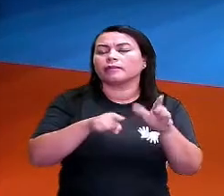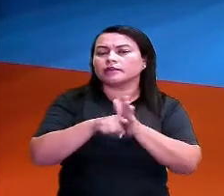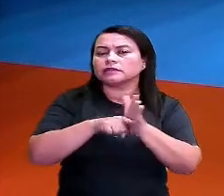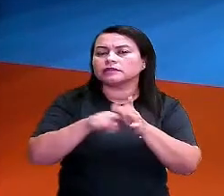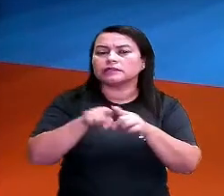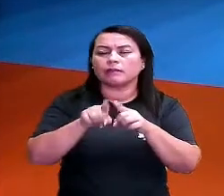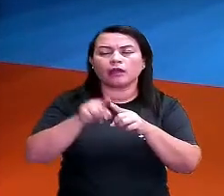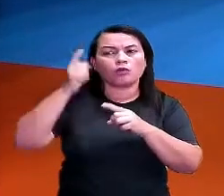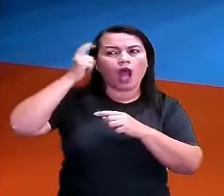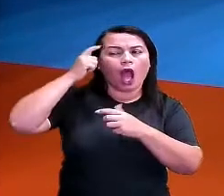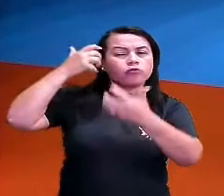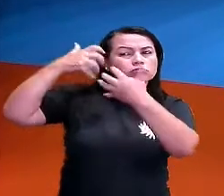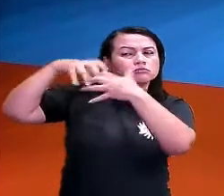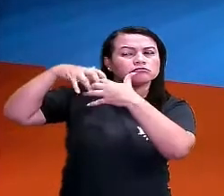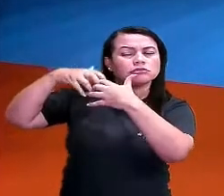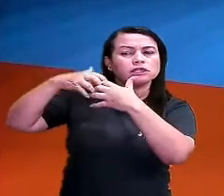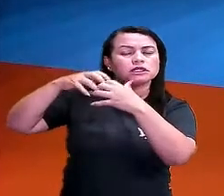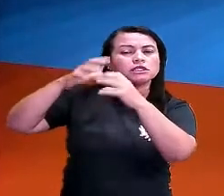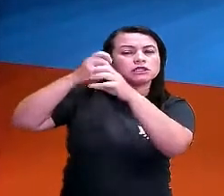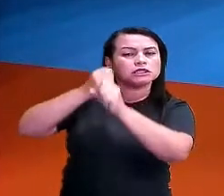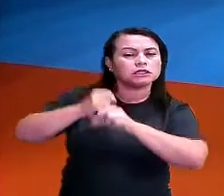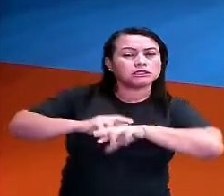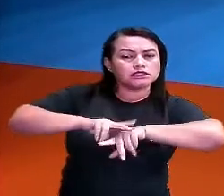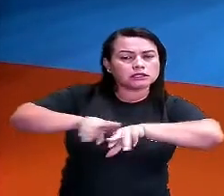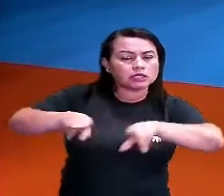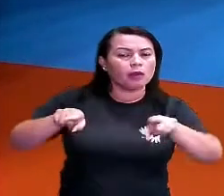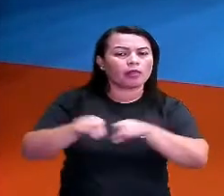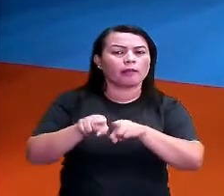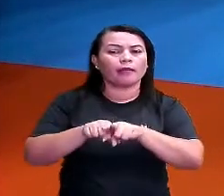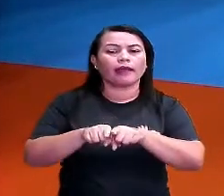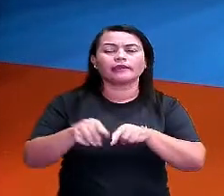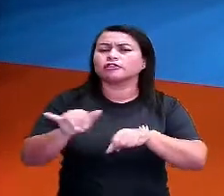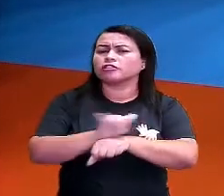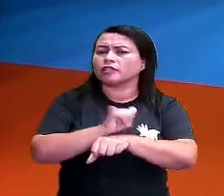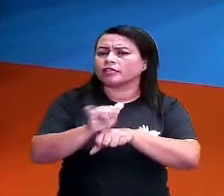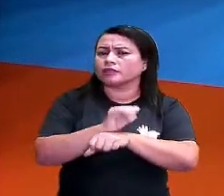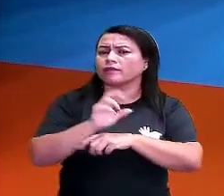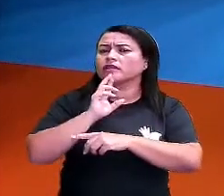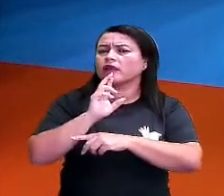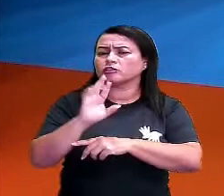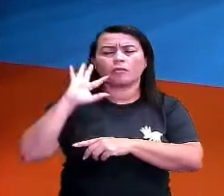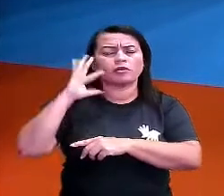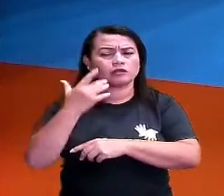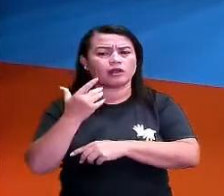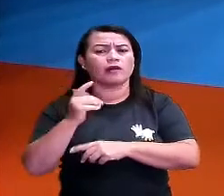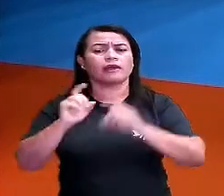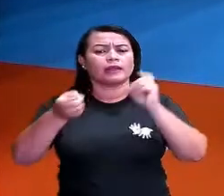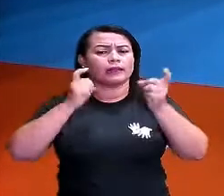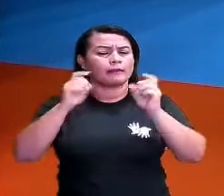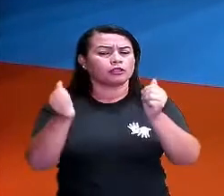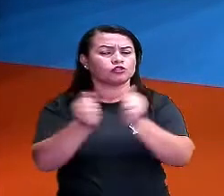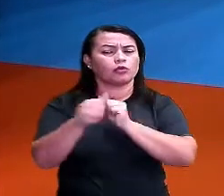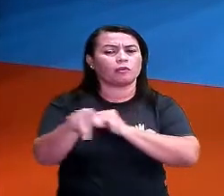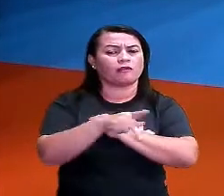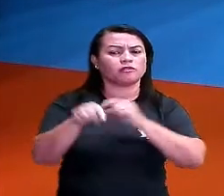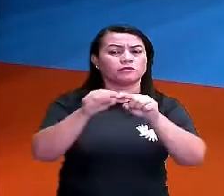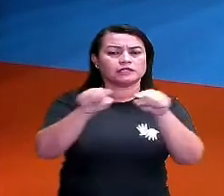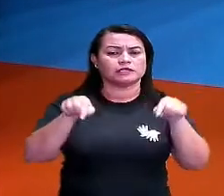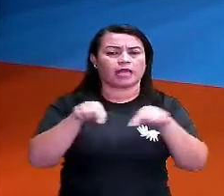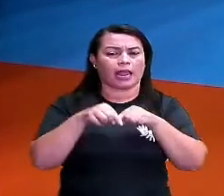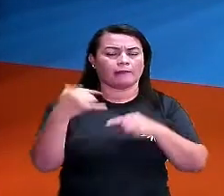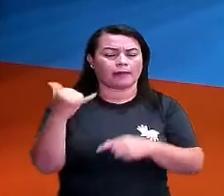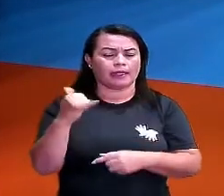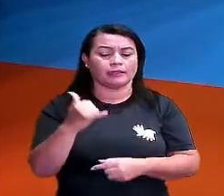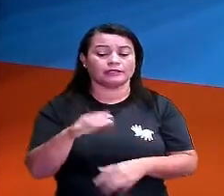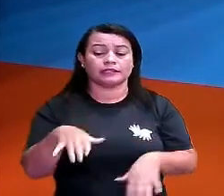cálculo mental, de outras formas de estratégias de resolução, que é muito importante. E debate mais com o professor em sala de aula.